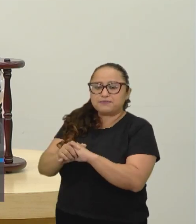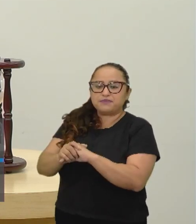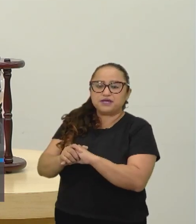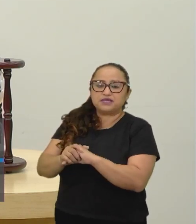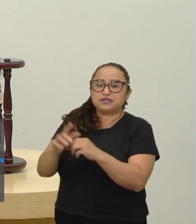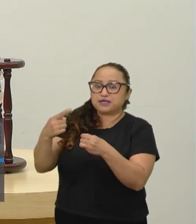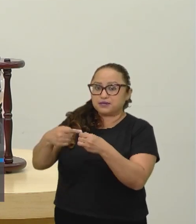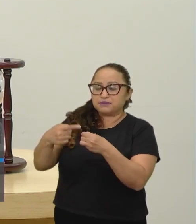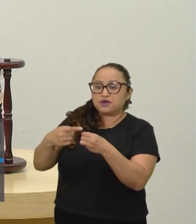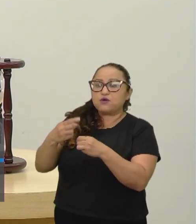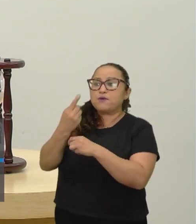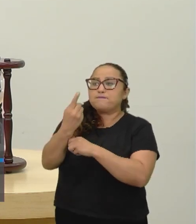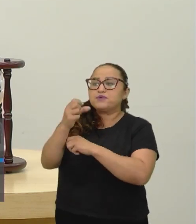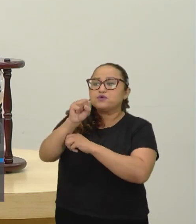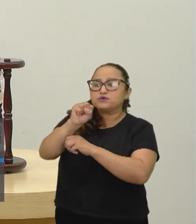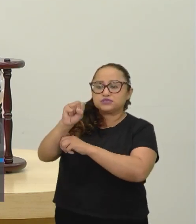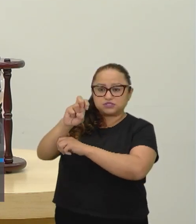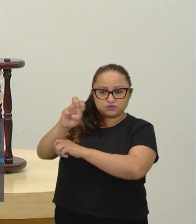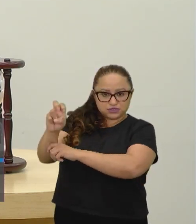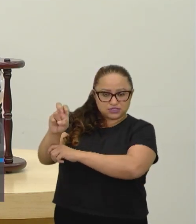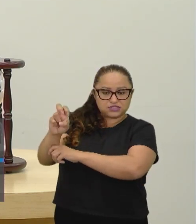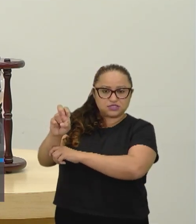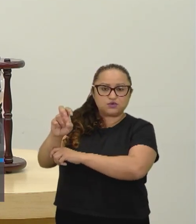nós temos aí uma África que está toda